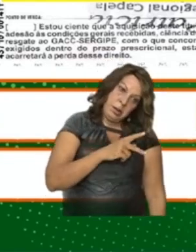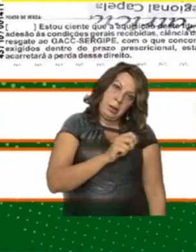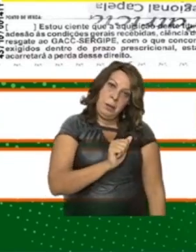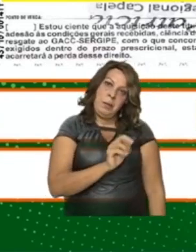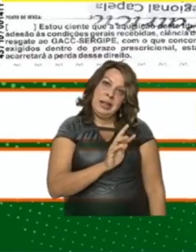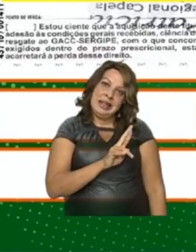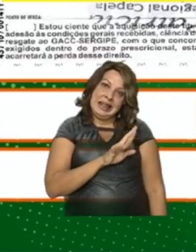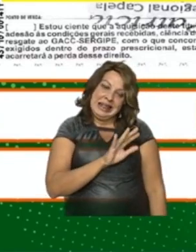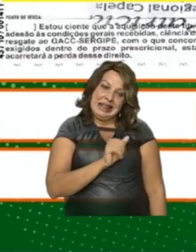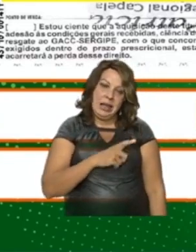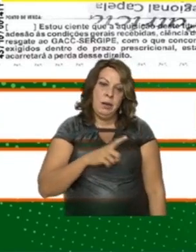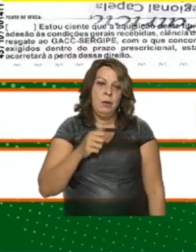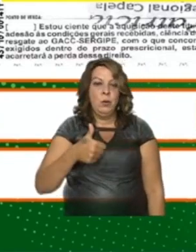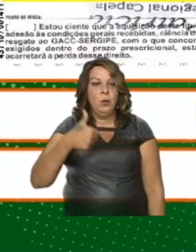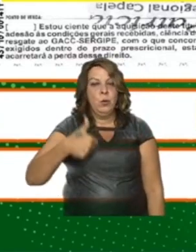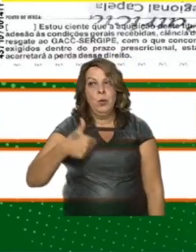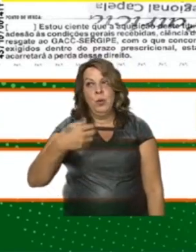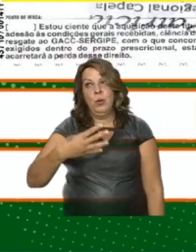Olha aí o título